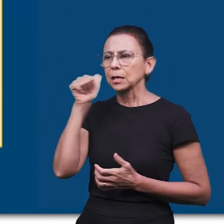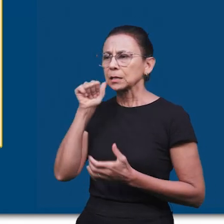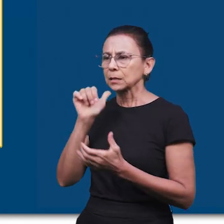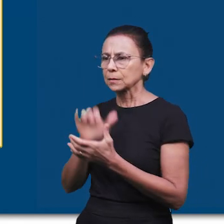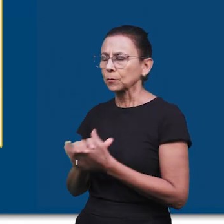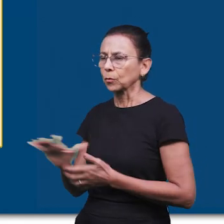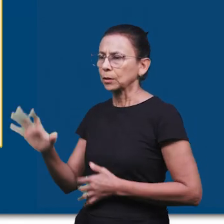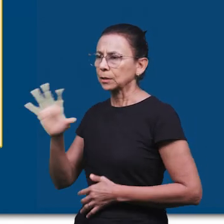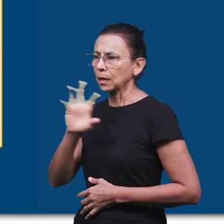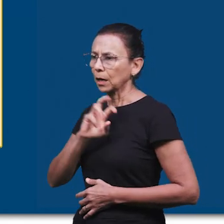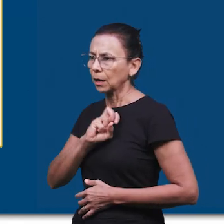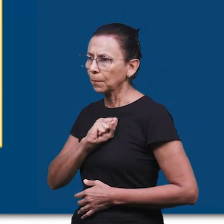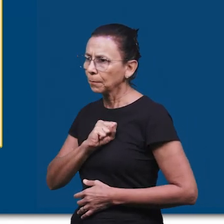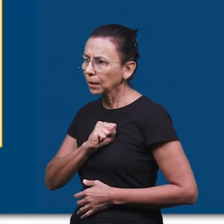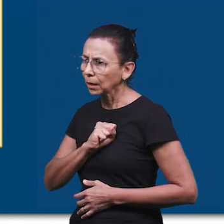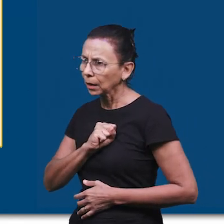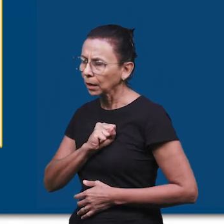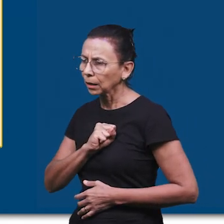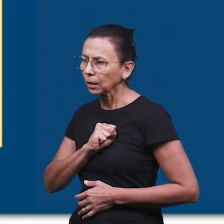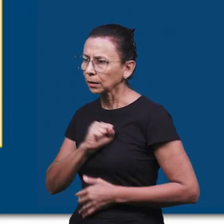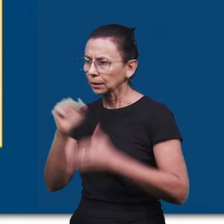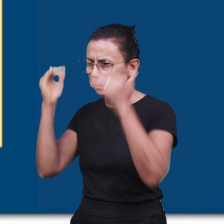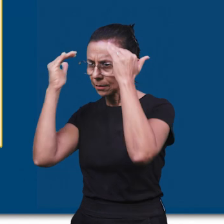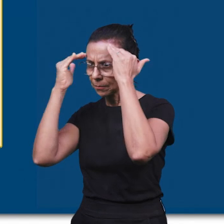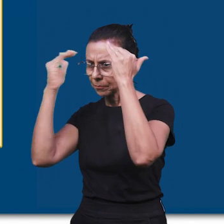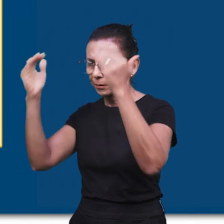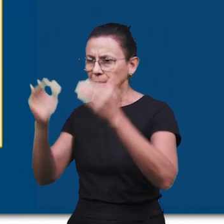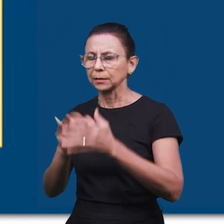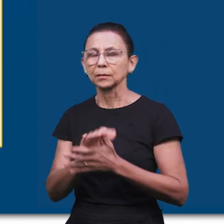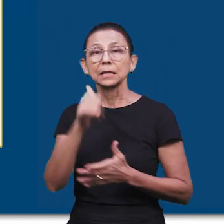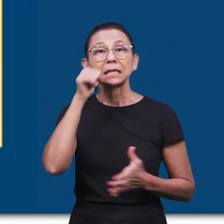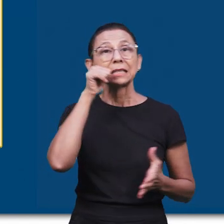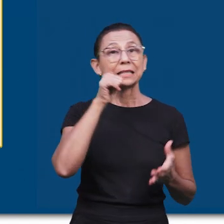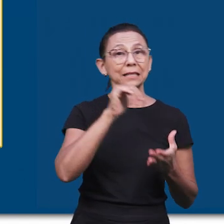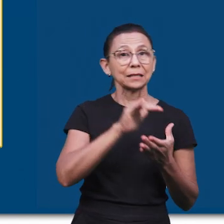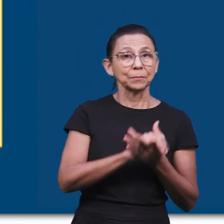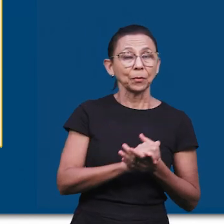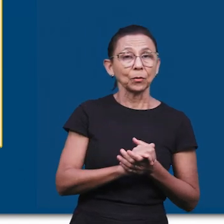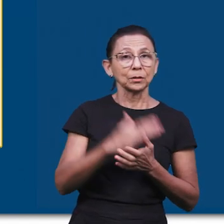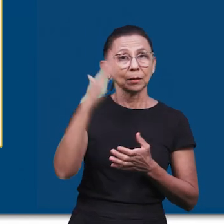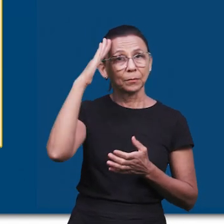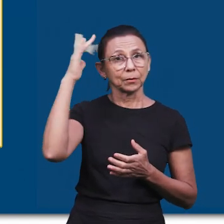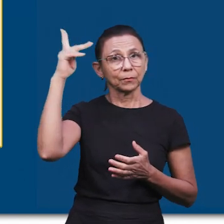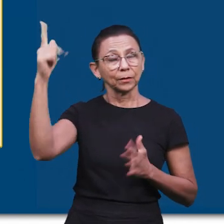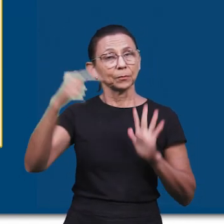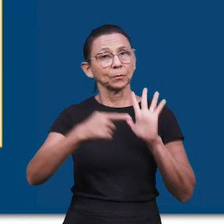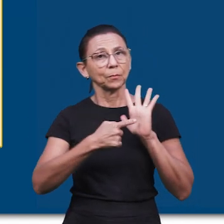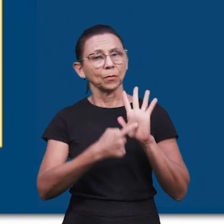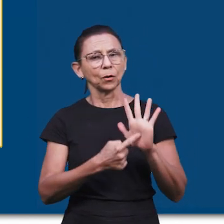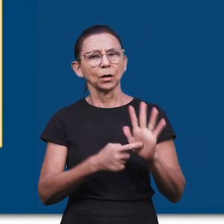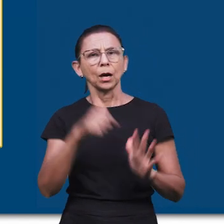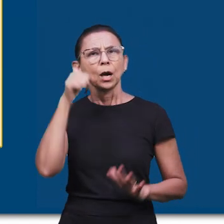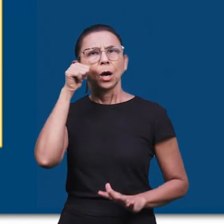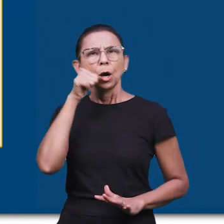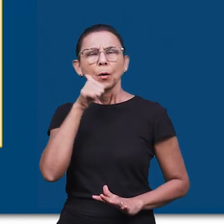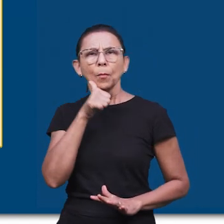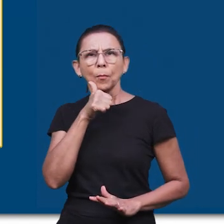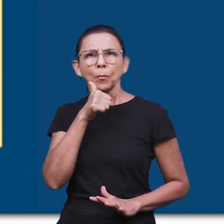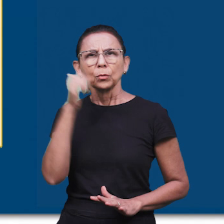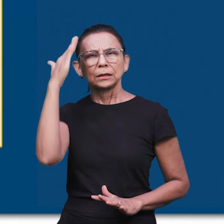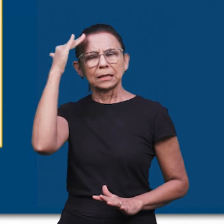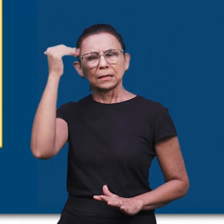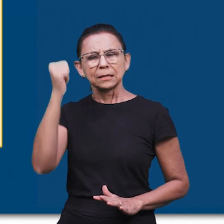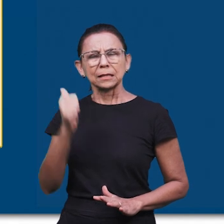não vos irriteis contra elas. A esposa, em Provérbios 31, 10, 11, o Senhor diz: